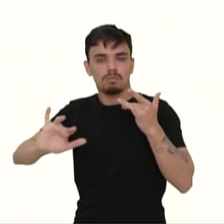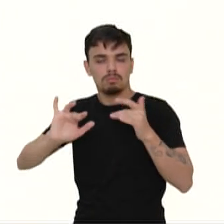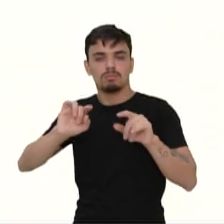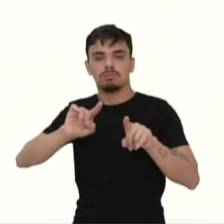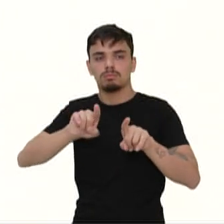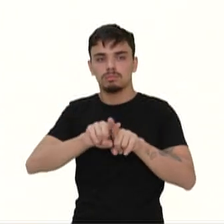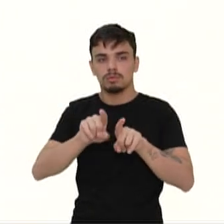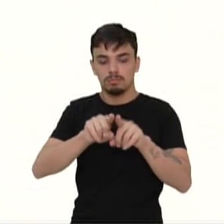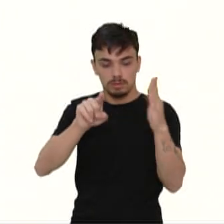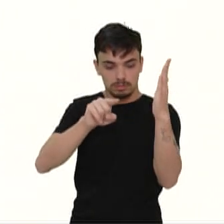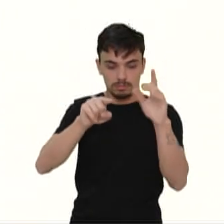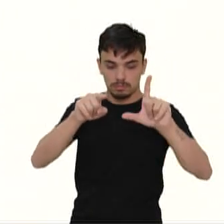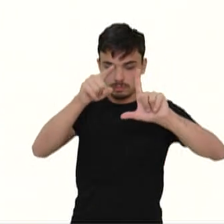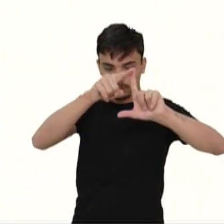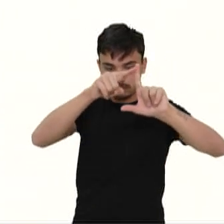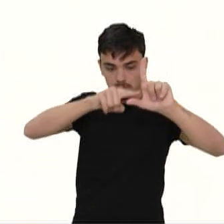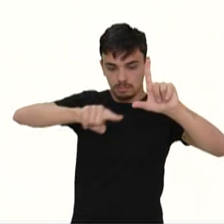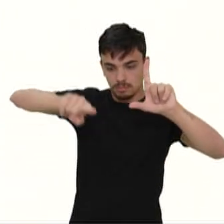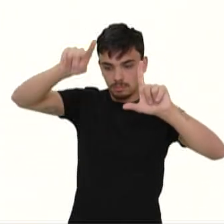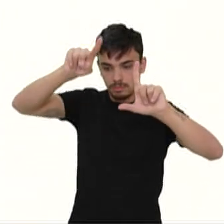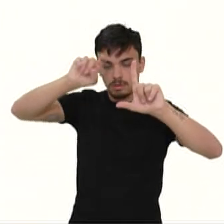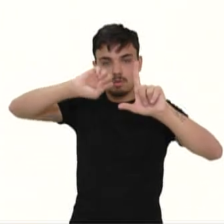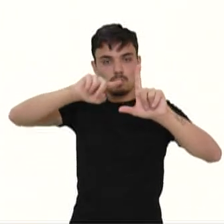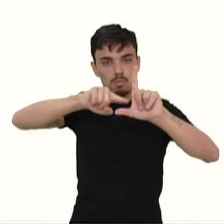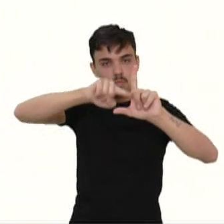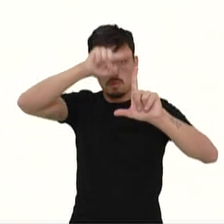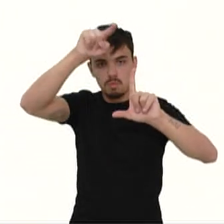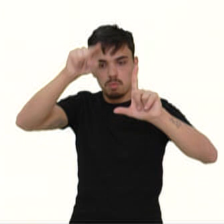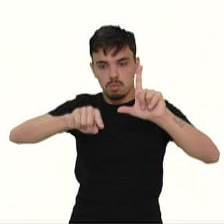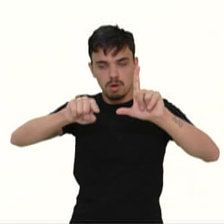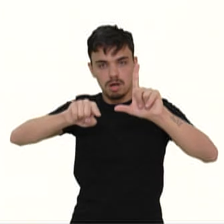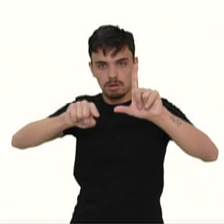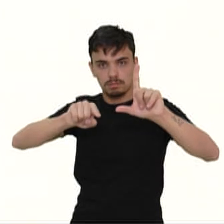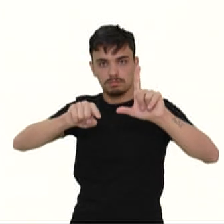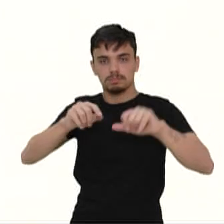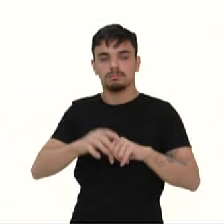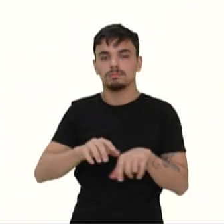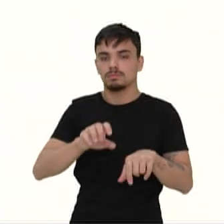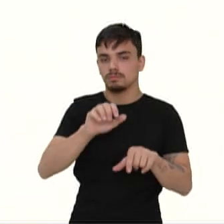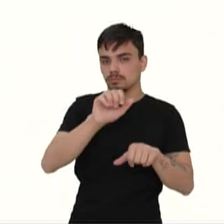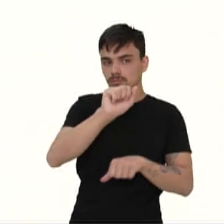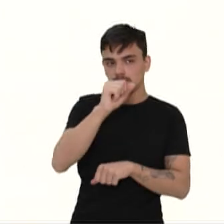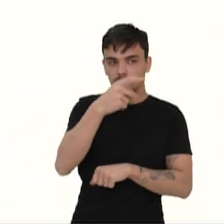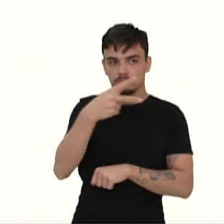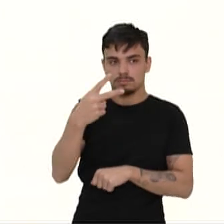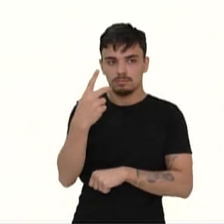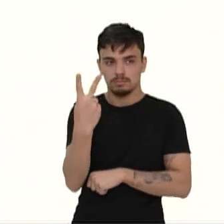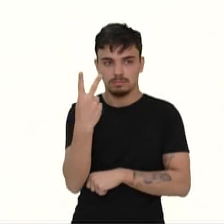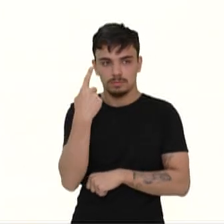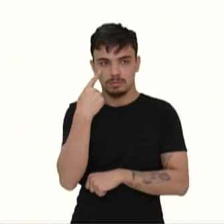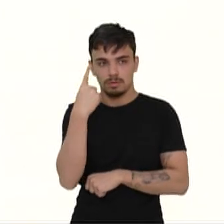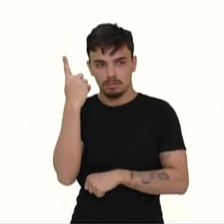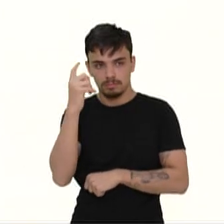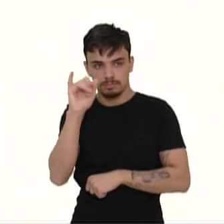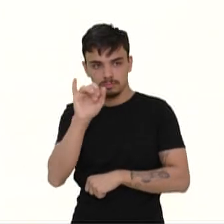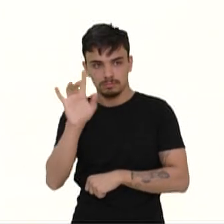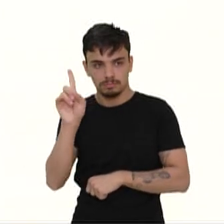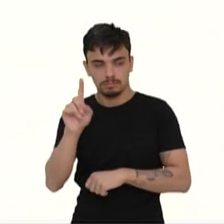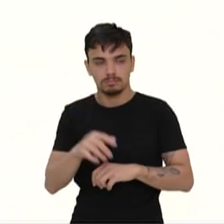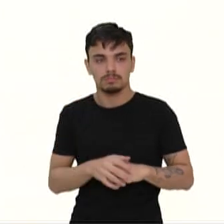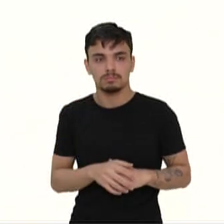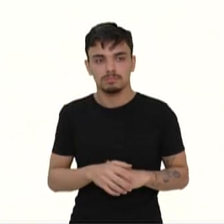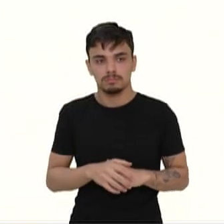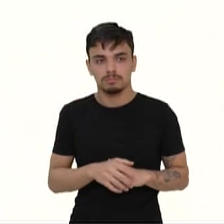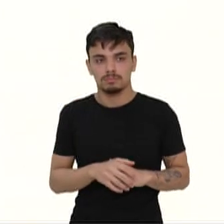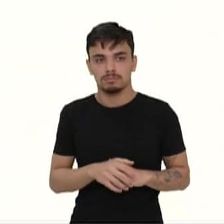é voltada para cima ou para baixo, de acordo com os seguintes valores. Né? O A vale 2, o delta vale 11, aqui o A vale menos 3, o delta 1,